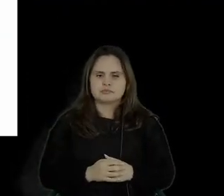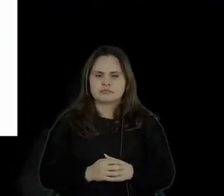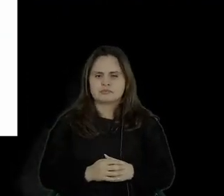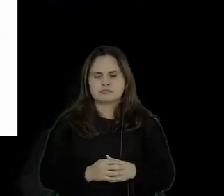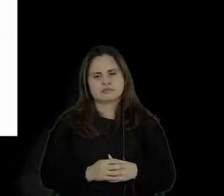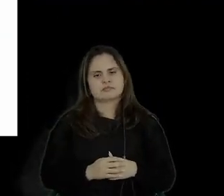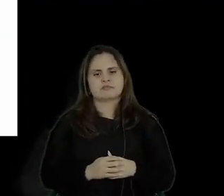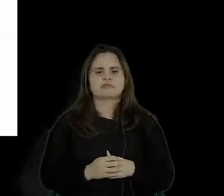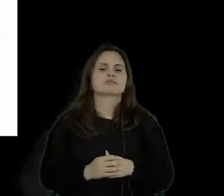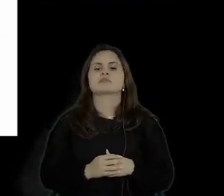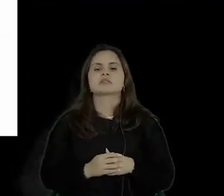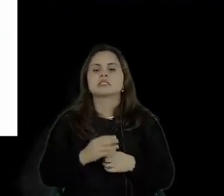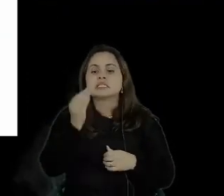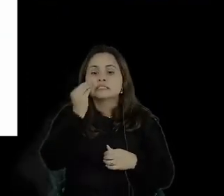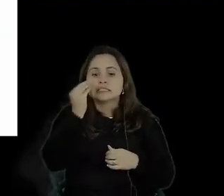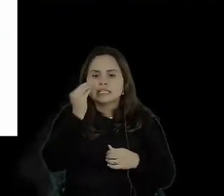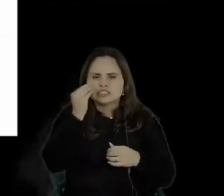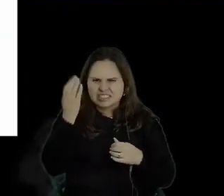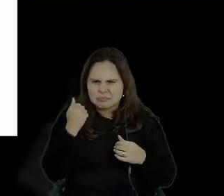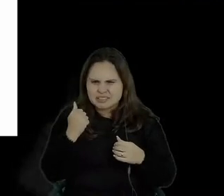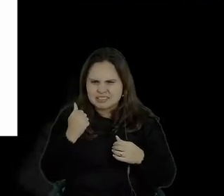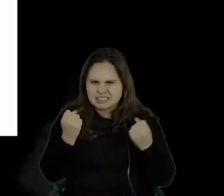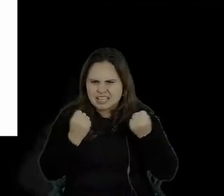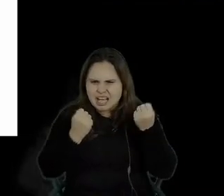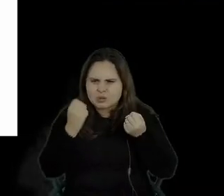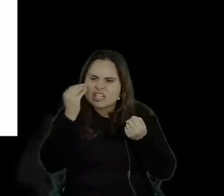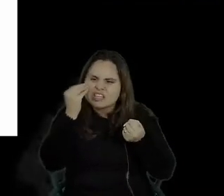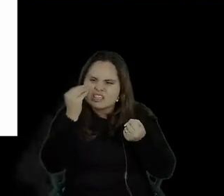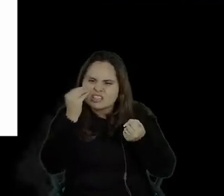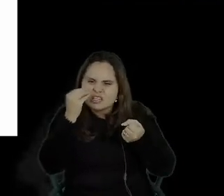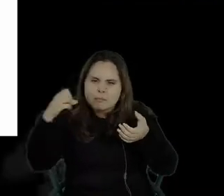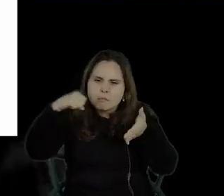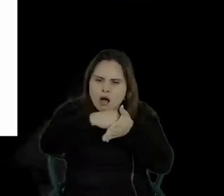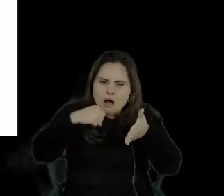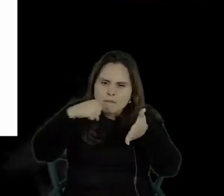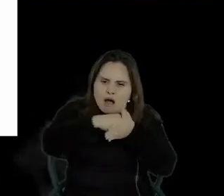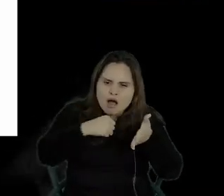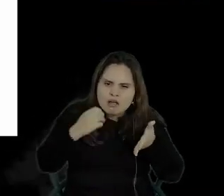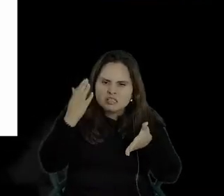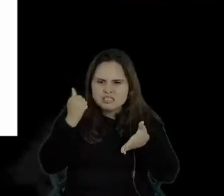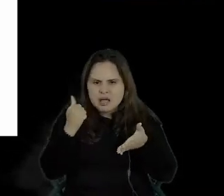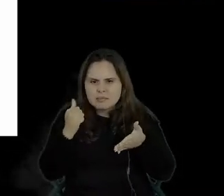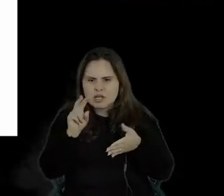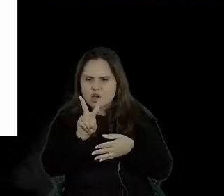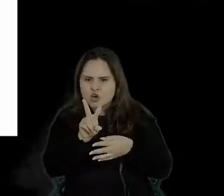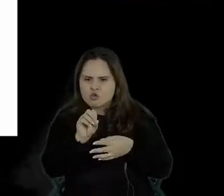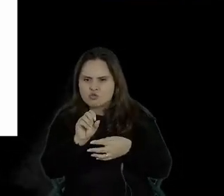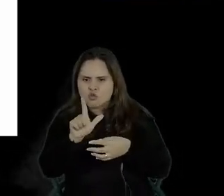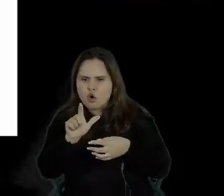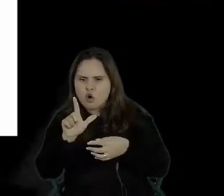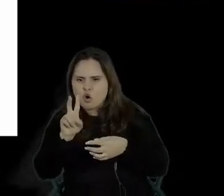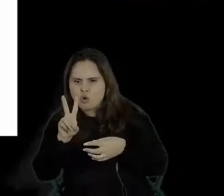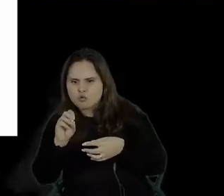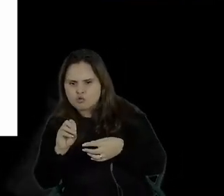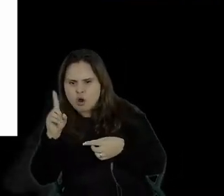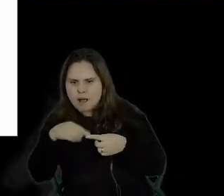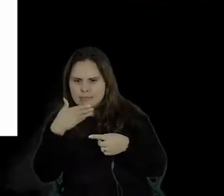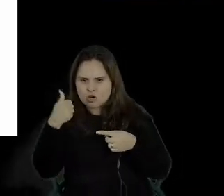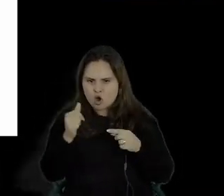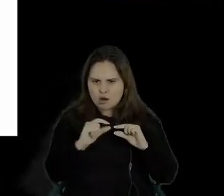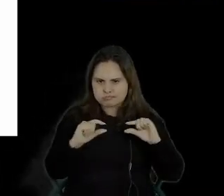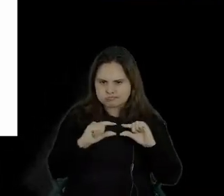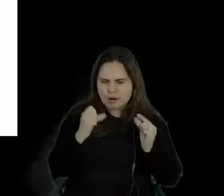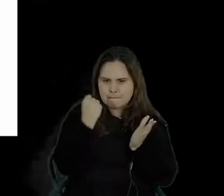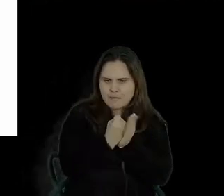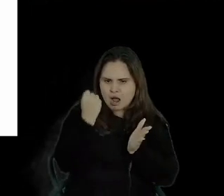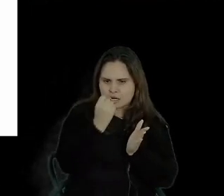Aqueles testes de batida de carro, gente. Sabe aqueles testes? Será que o Volvo realmente é melhor, Eduardo Tominaga? Será que é o melhor? Será que se bater